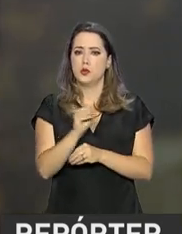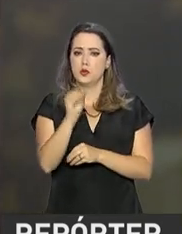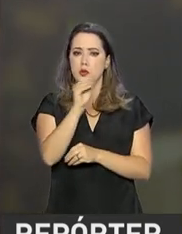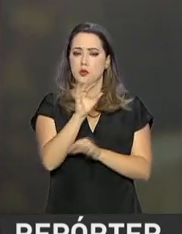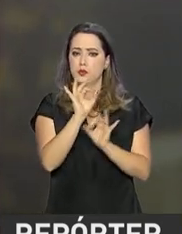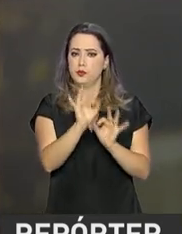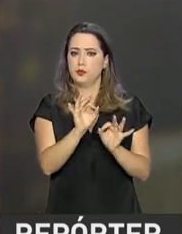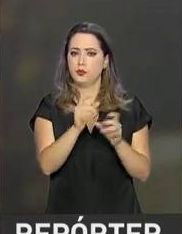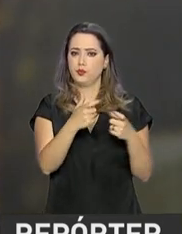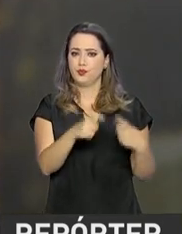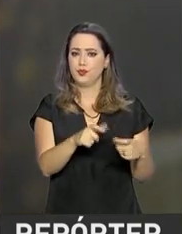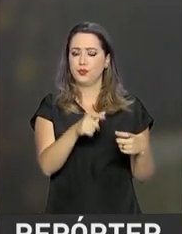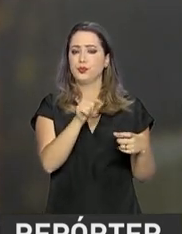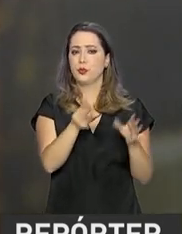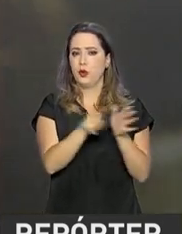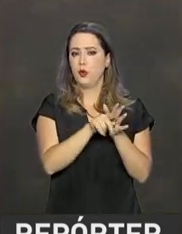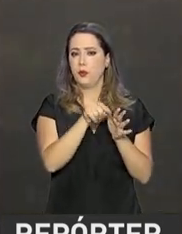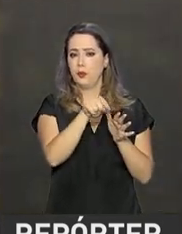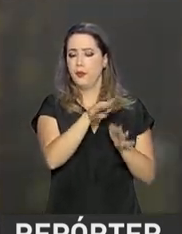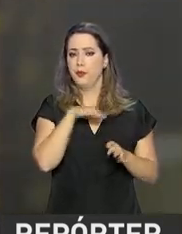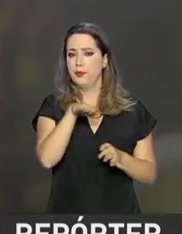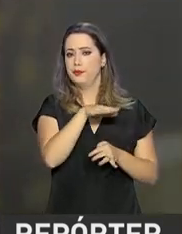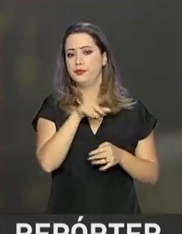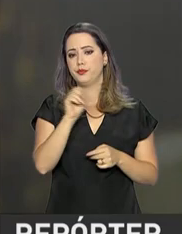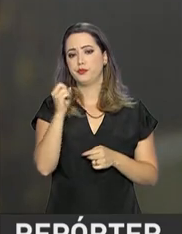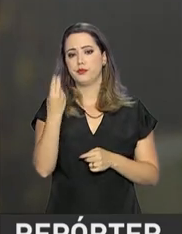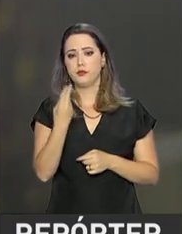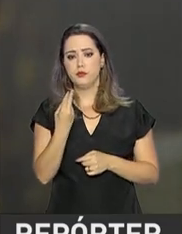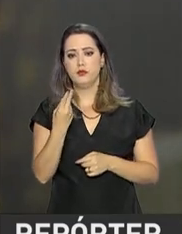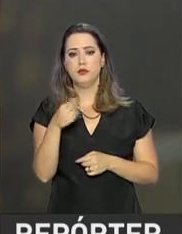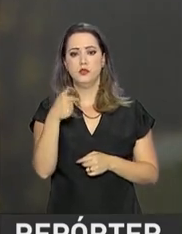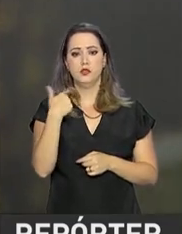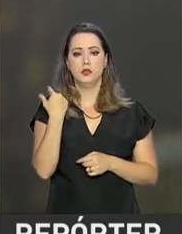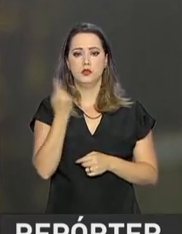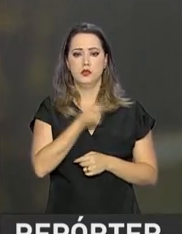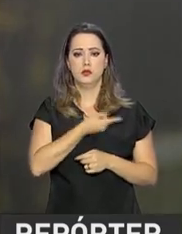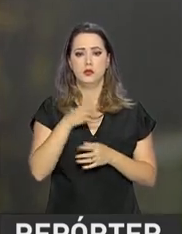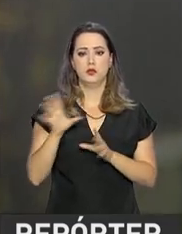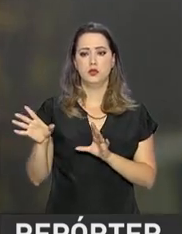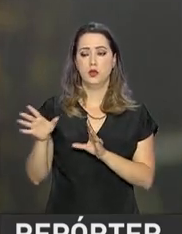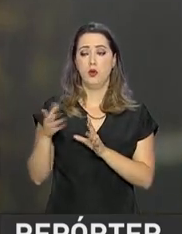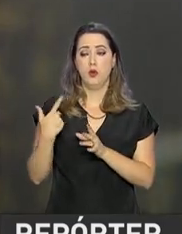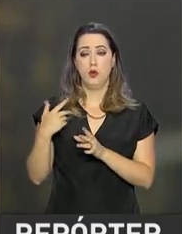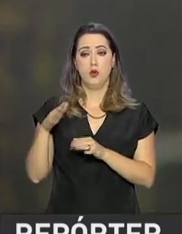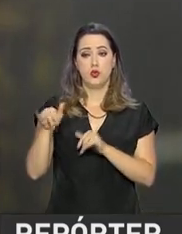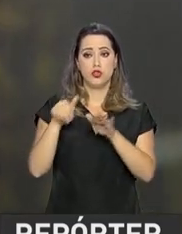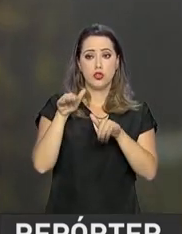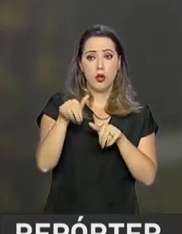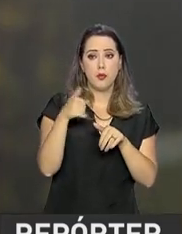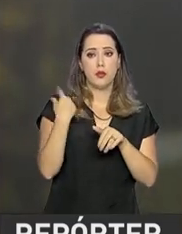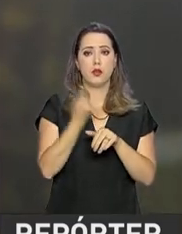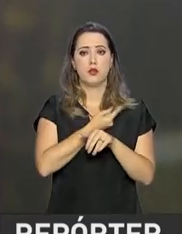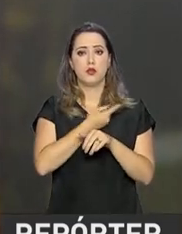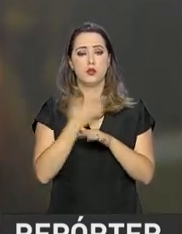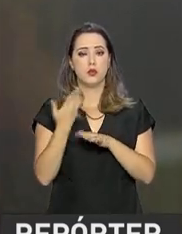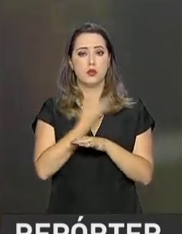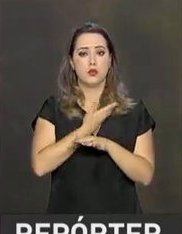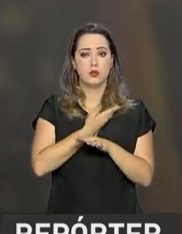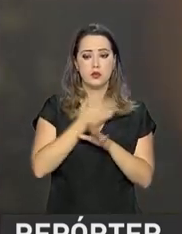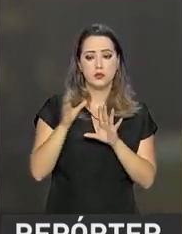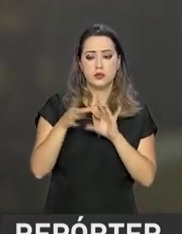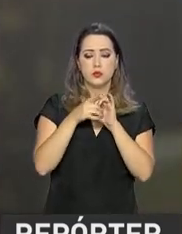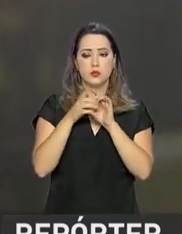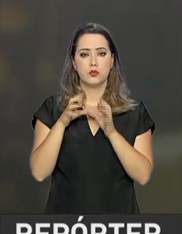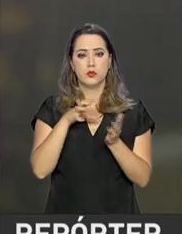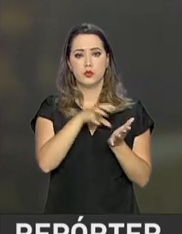muitas vezes no local ou ativar os nossos parceiros aqui, de alguns que já referi, outros da rede local